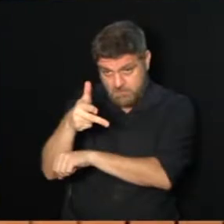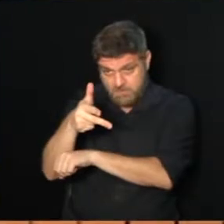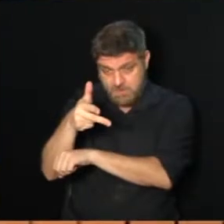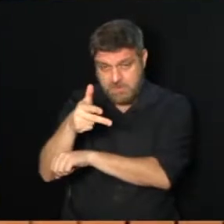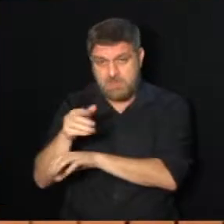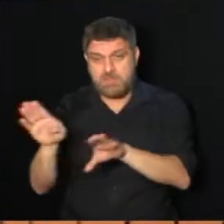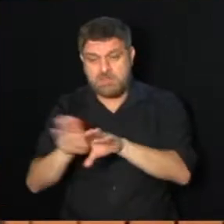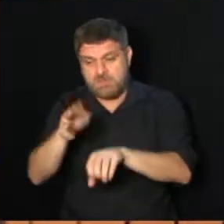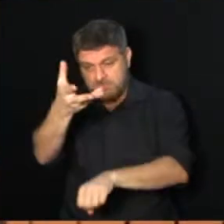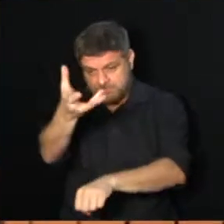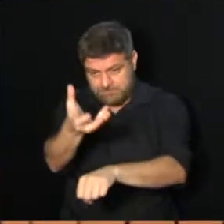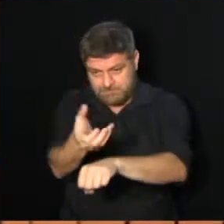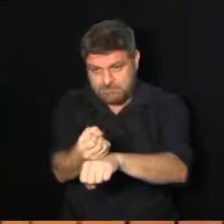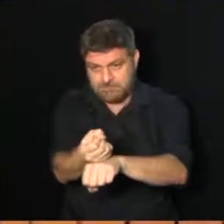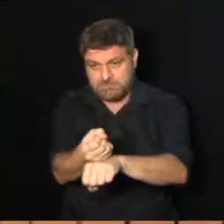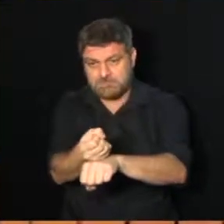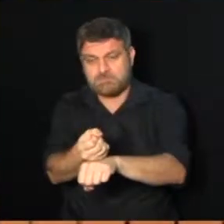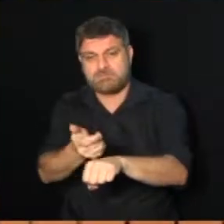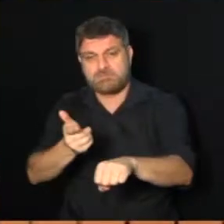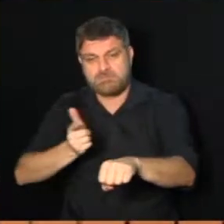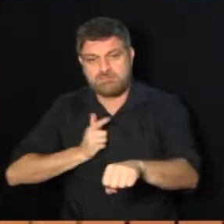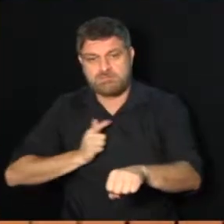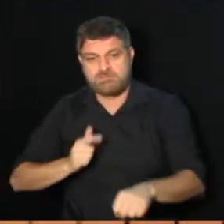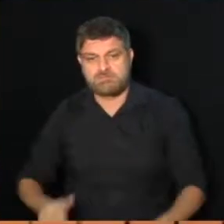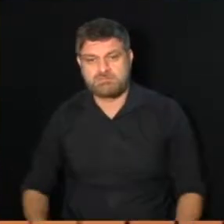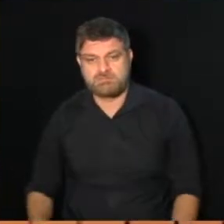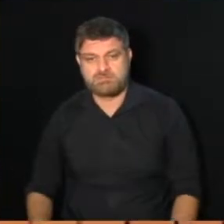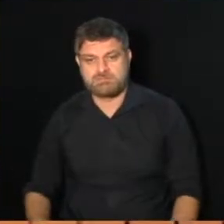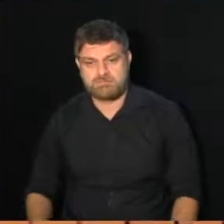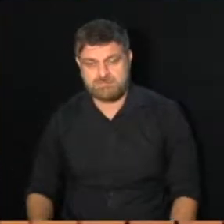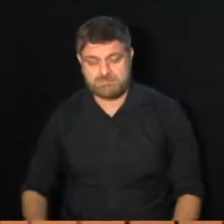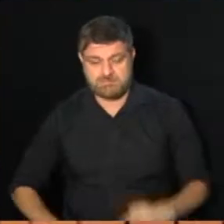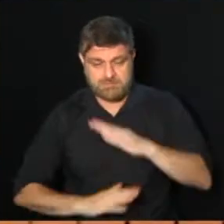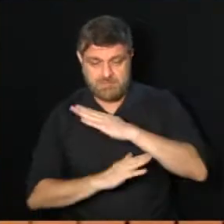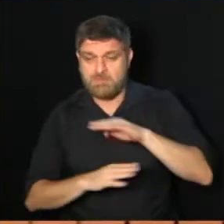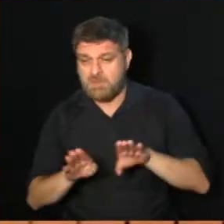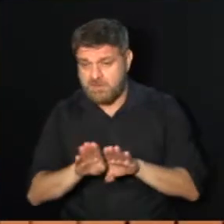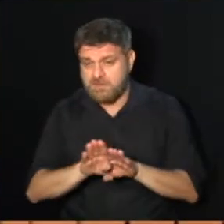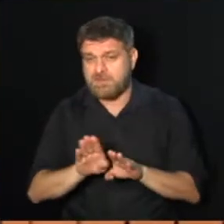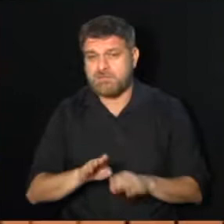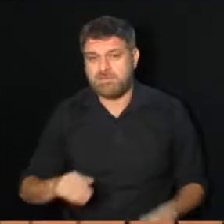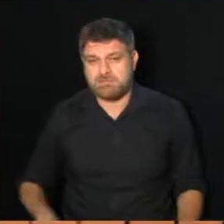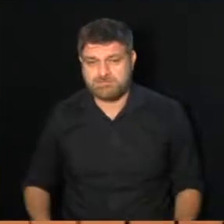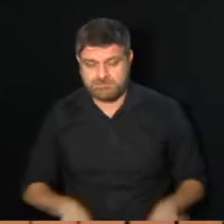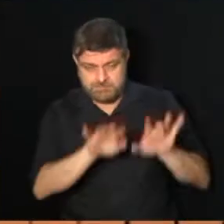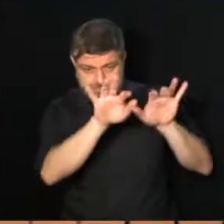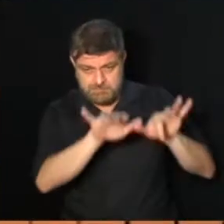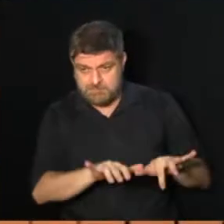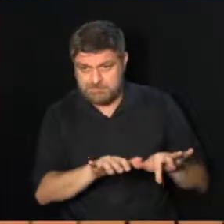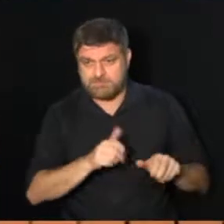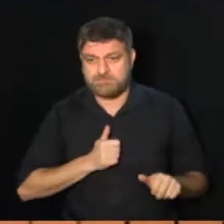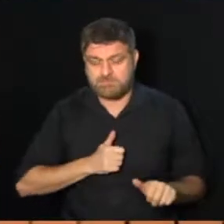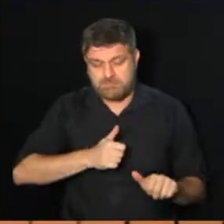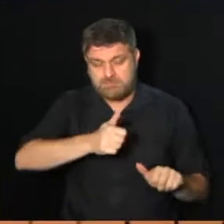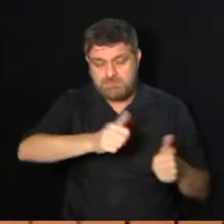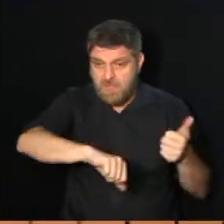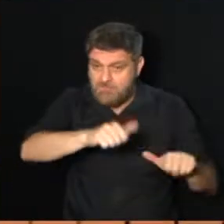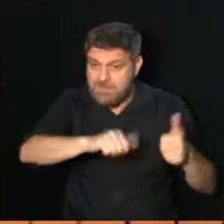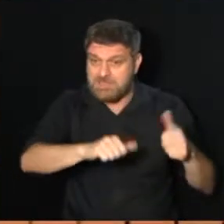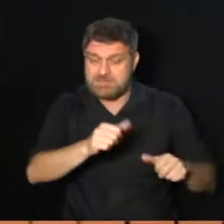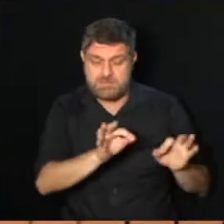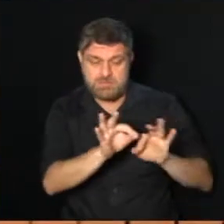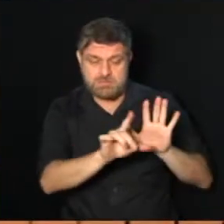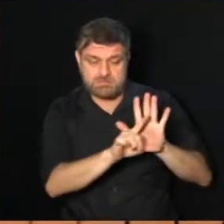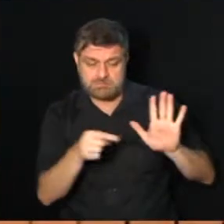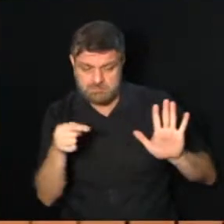Ela vai ficar registrada nos anais da Câmara e também no processo de aprovação desse projeto, que